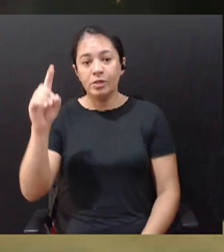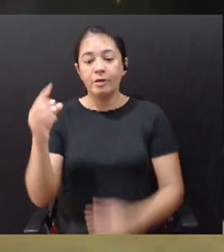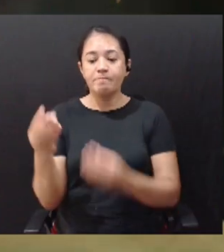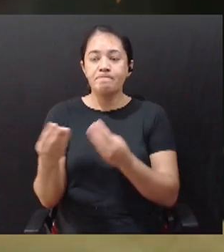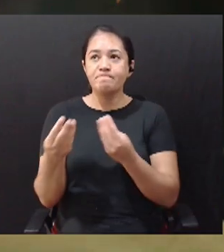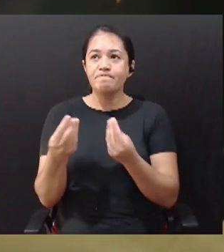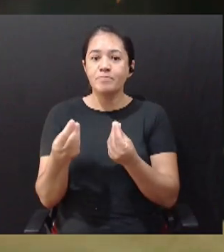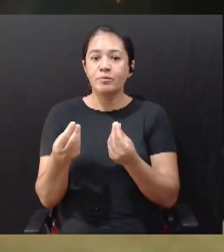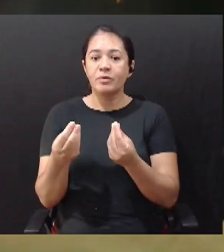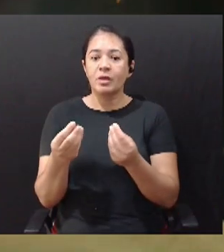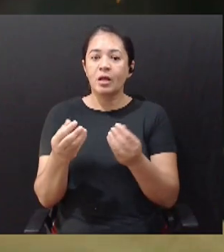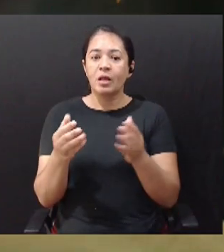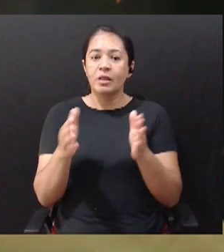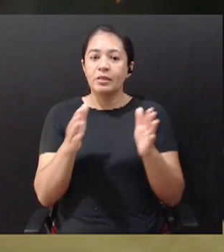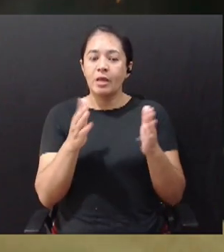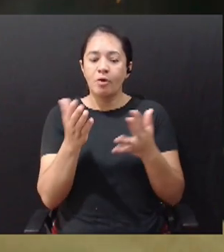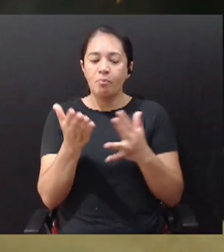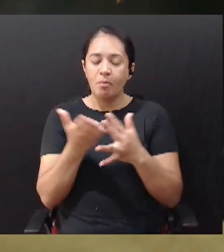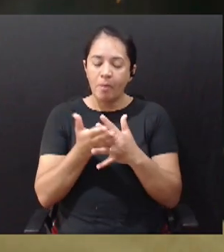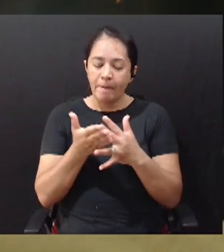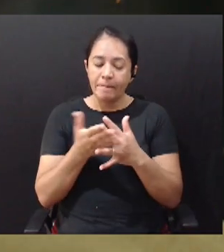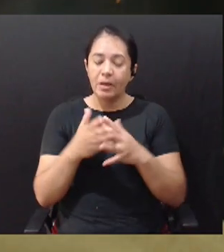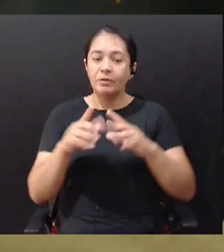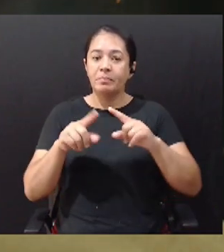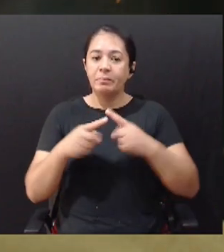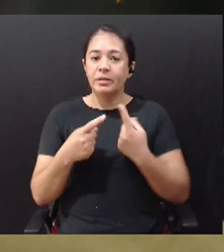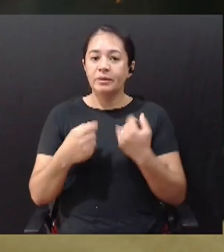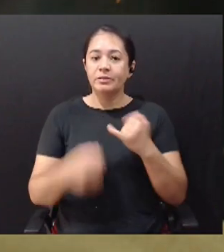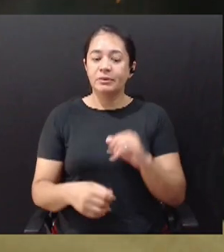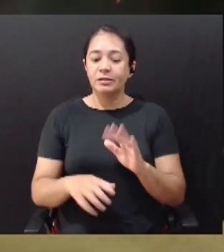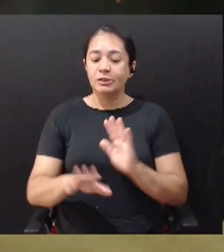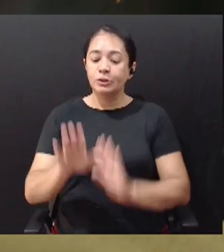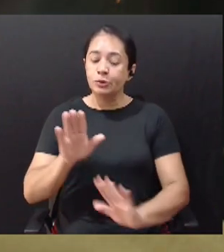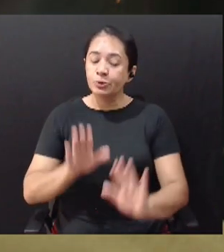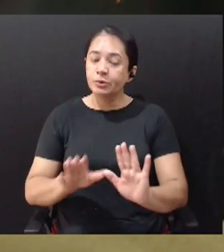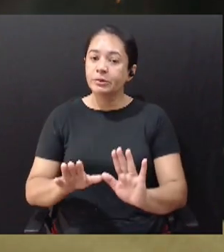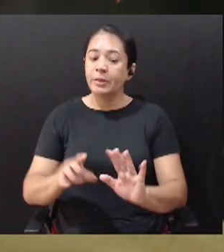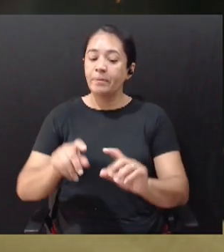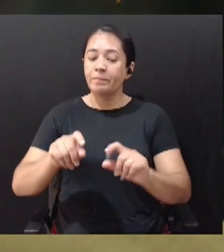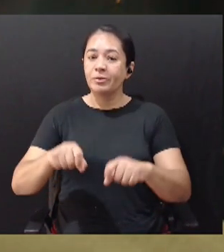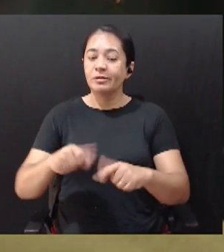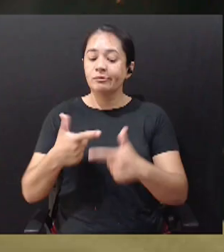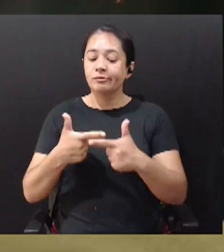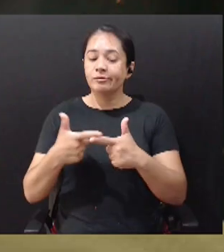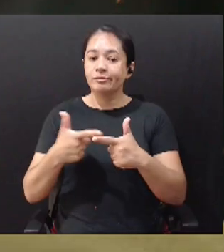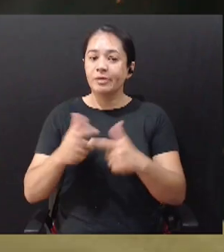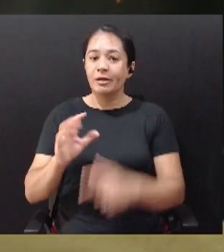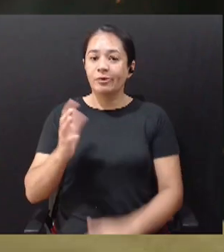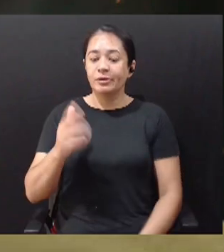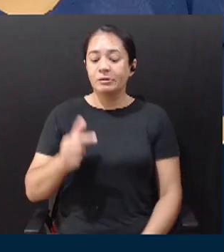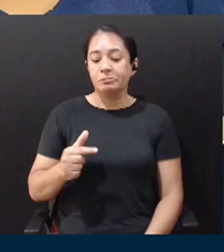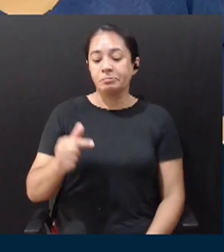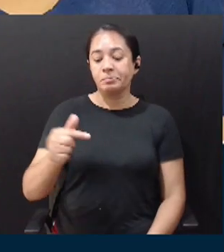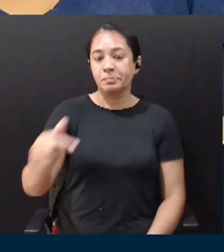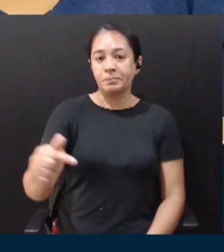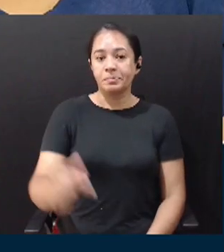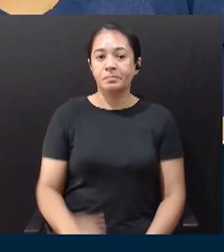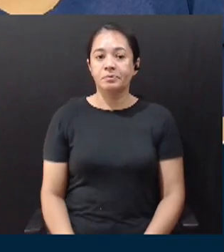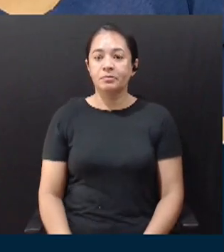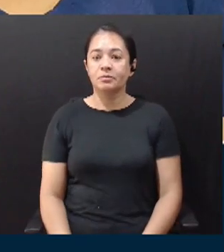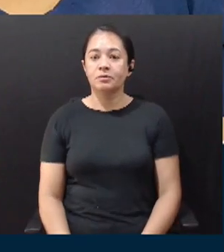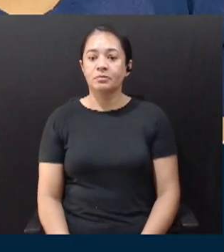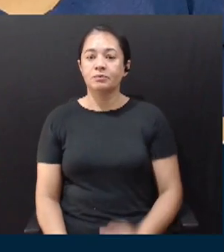pausa, mas que se a gente não cuidar, a gente pode ter um grande problema na semana seguinte, não é, Marina? Com